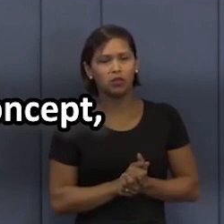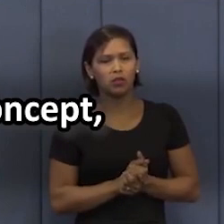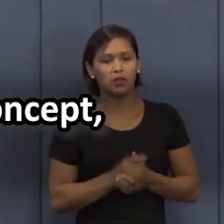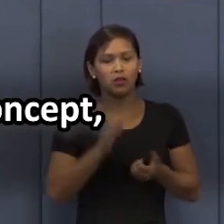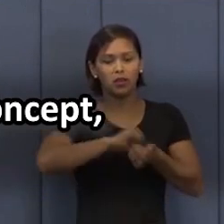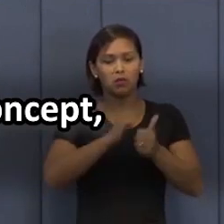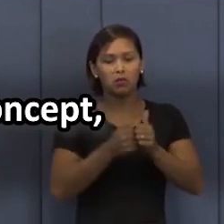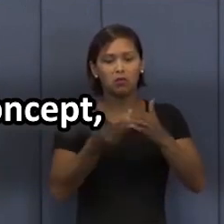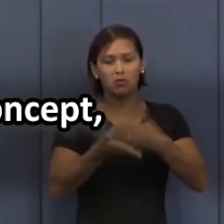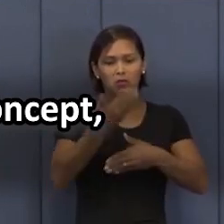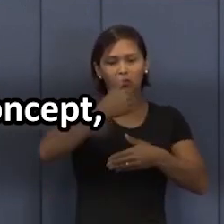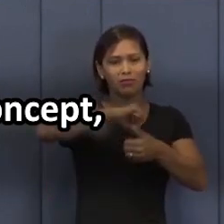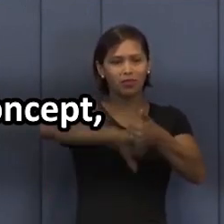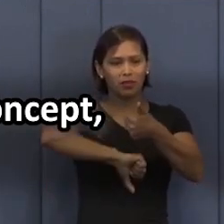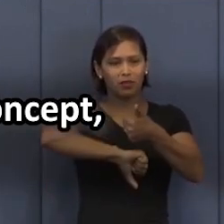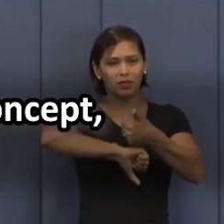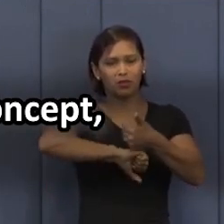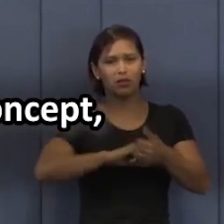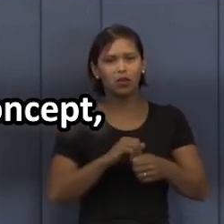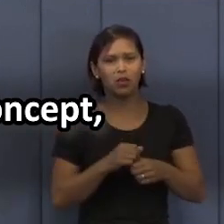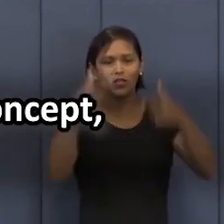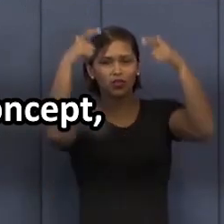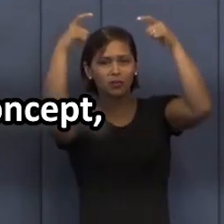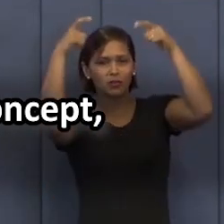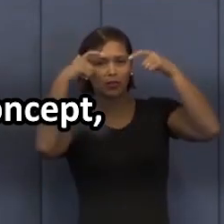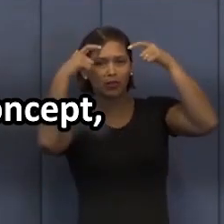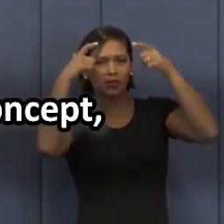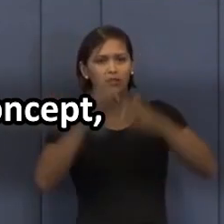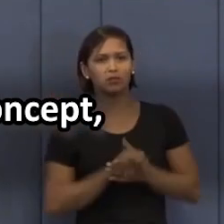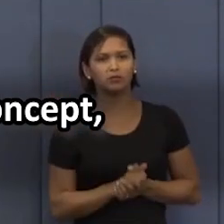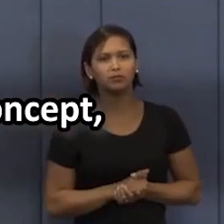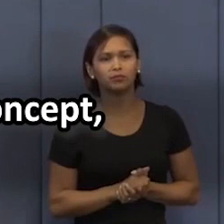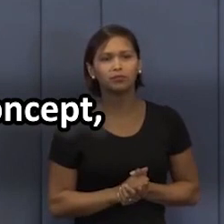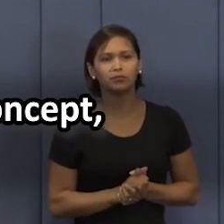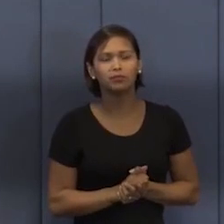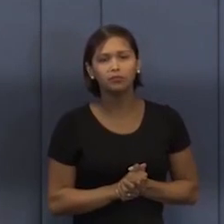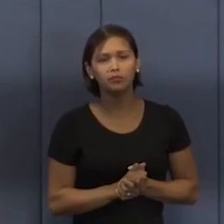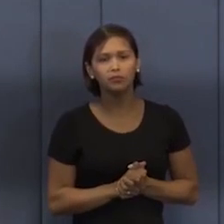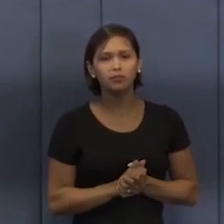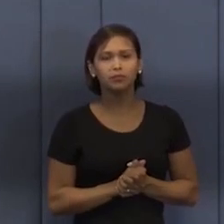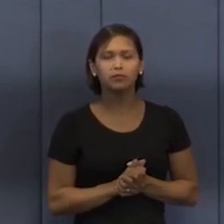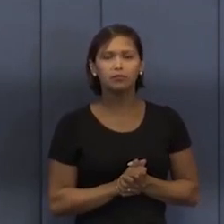é oposto, segundo o conceito de Razoni, ao conceito de imperialismo.